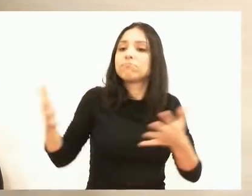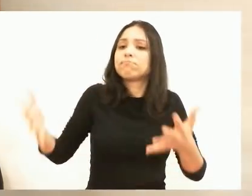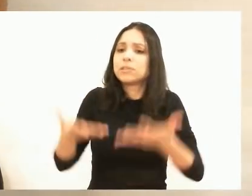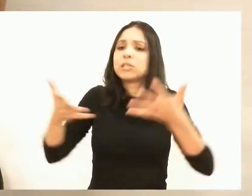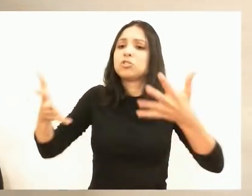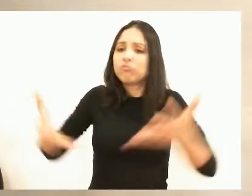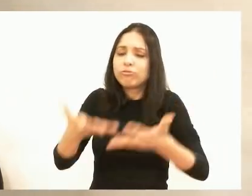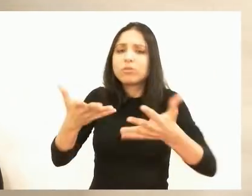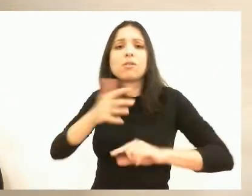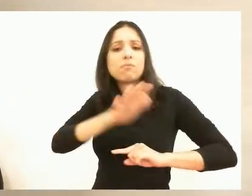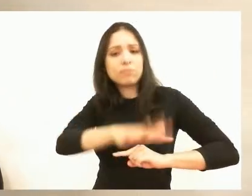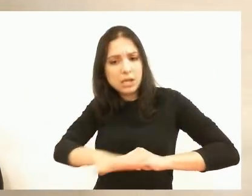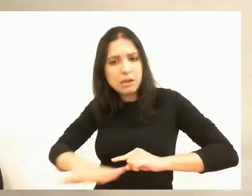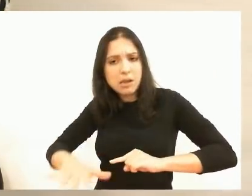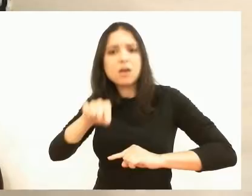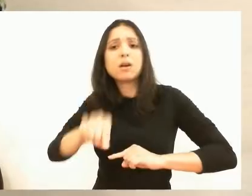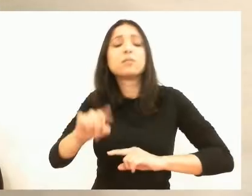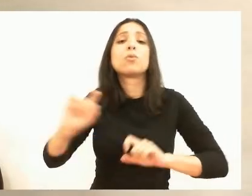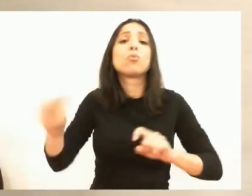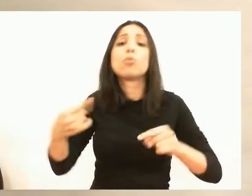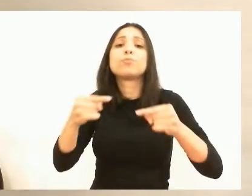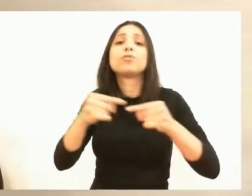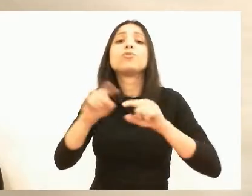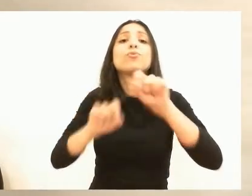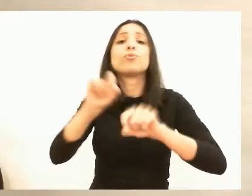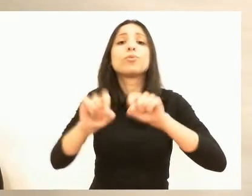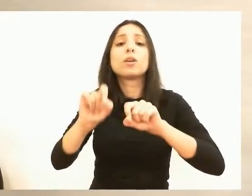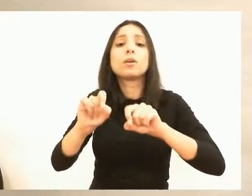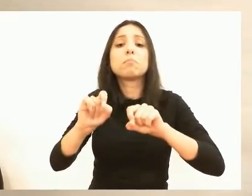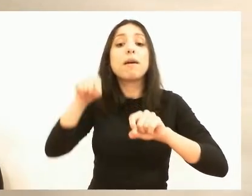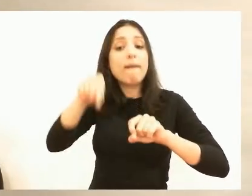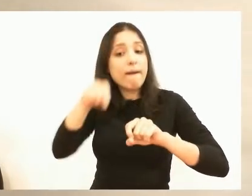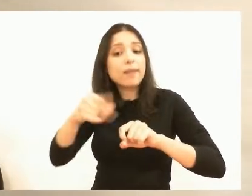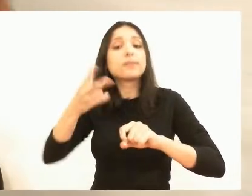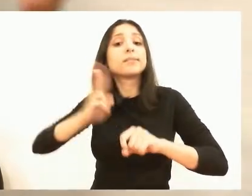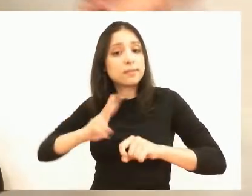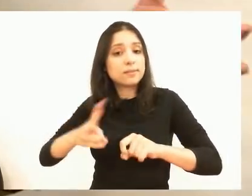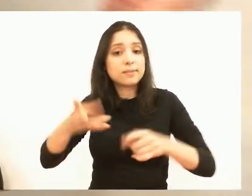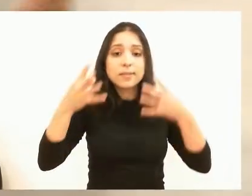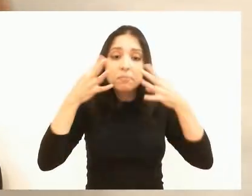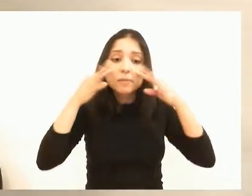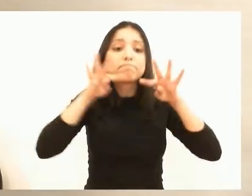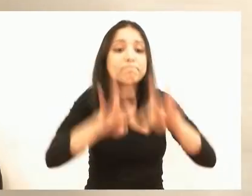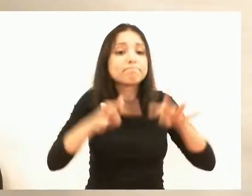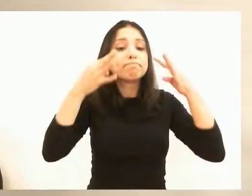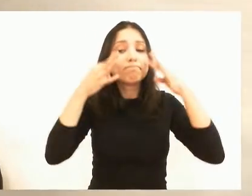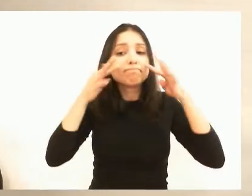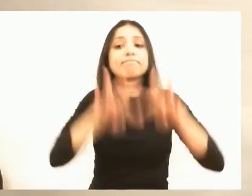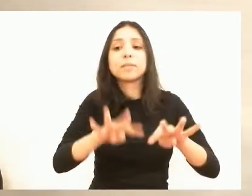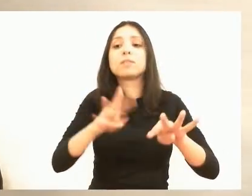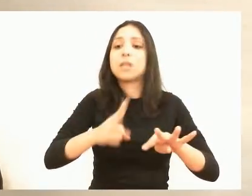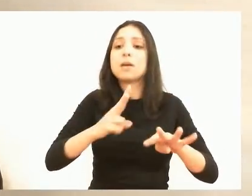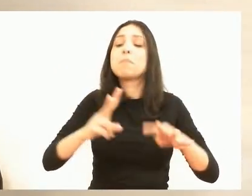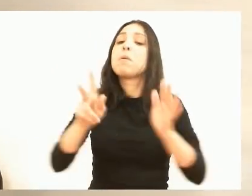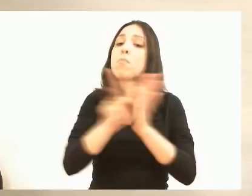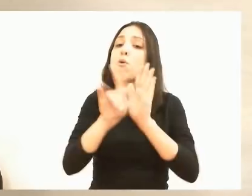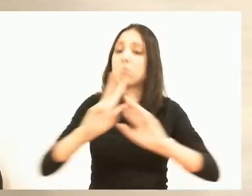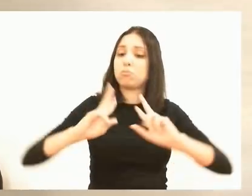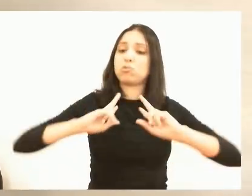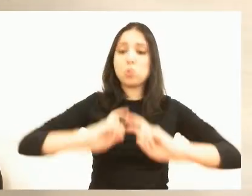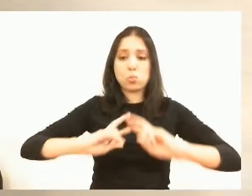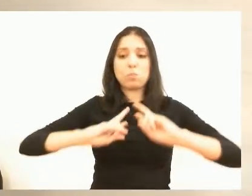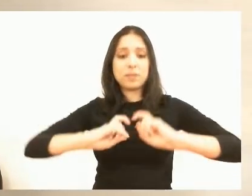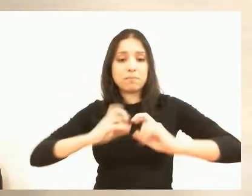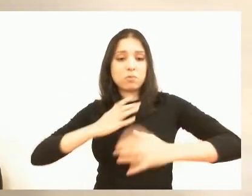criança para os estados de atenção que são direcionados para o próprio corpo sempre a